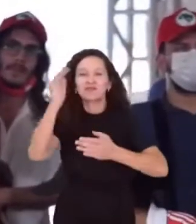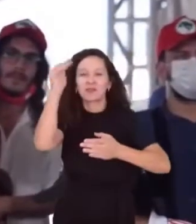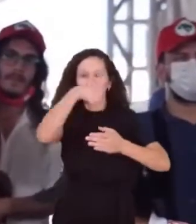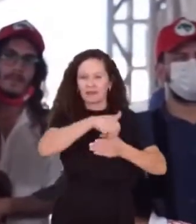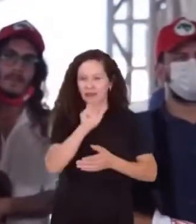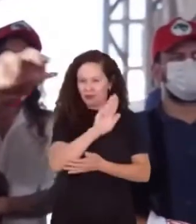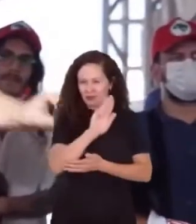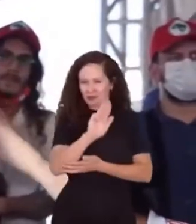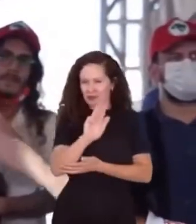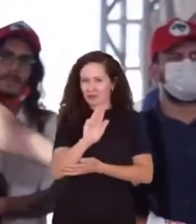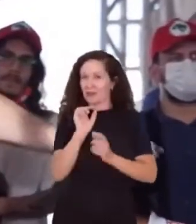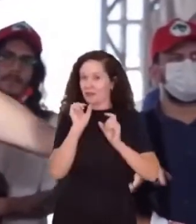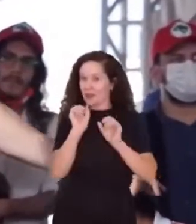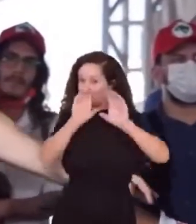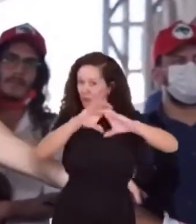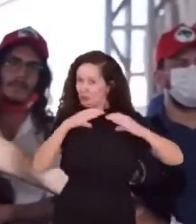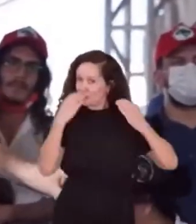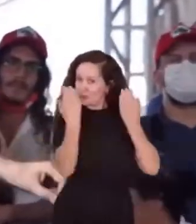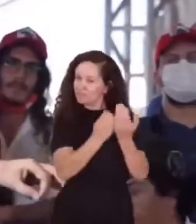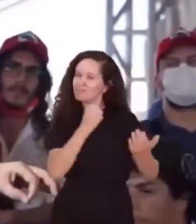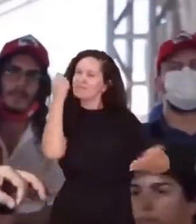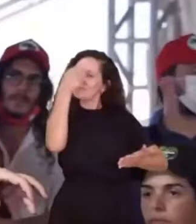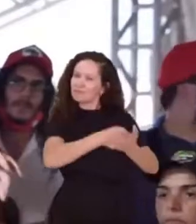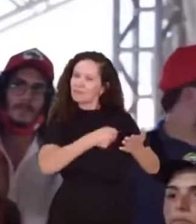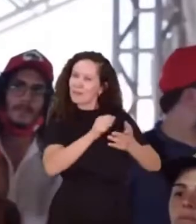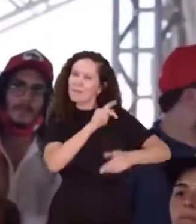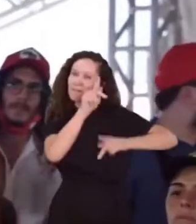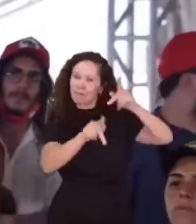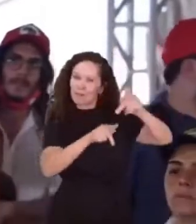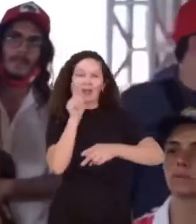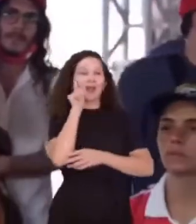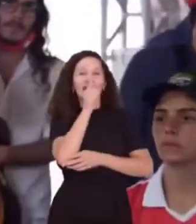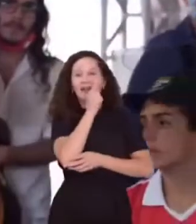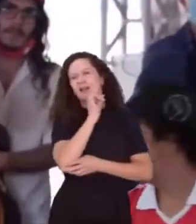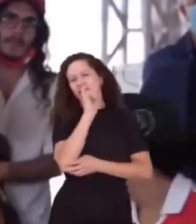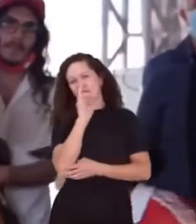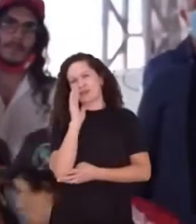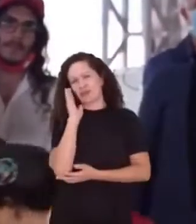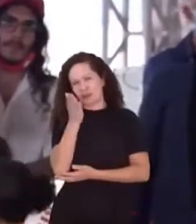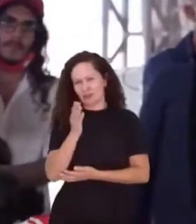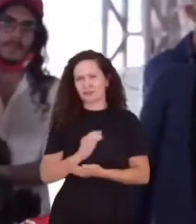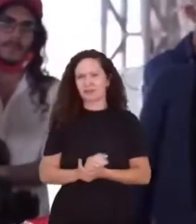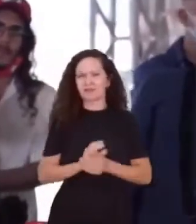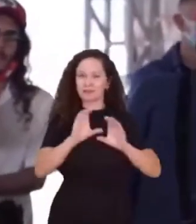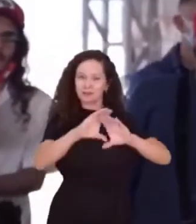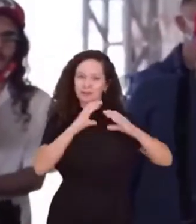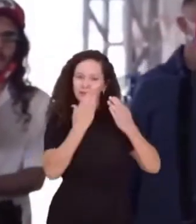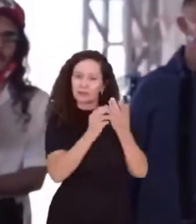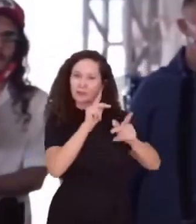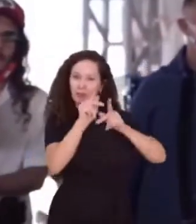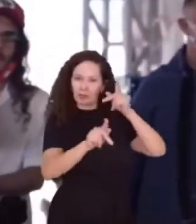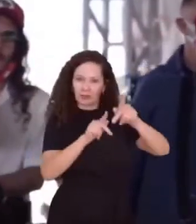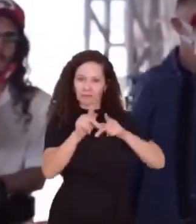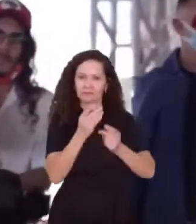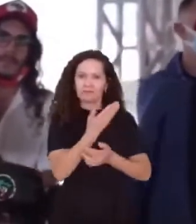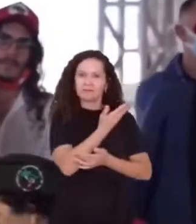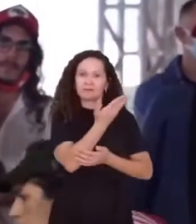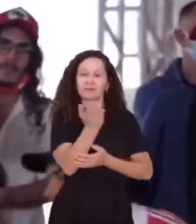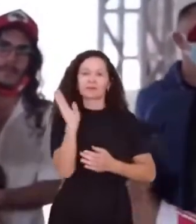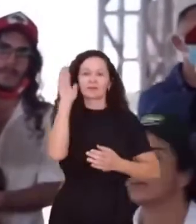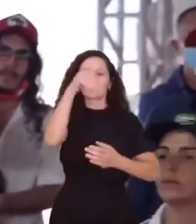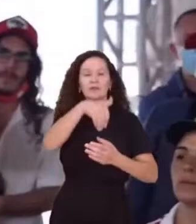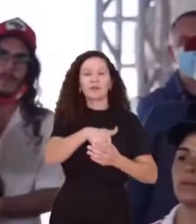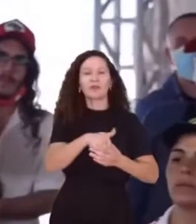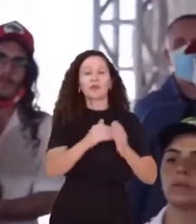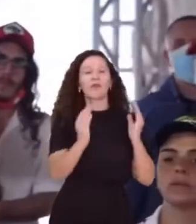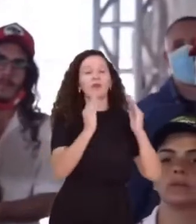comitês populares que a Gleice já falou. Comitê popular, vocês têm que voltar para o assentamento, para o acampamento,